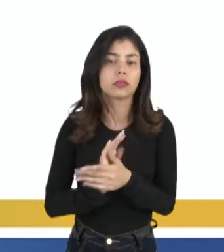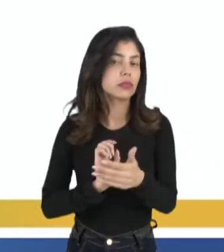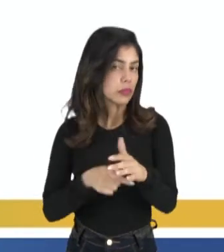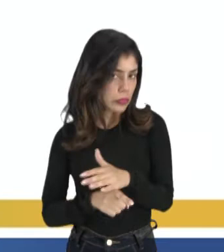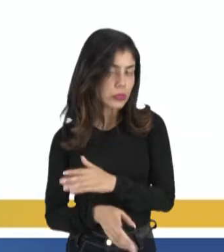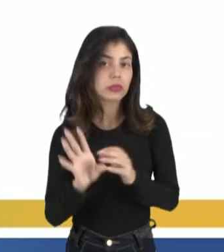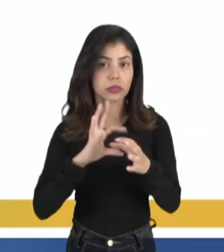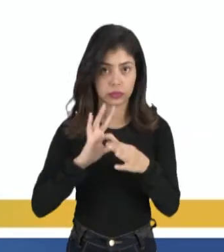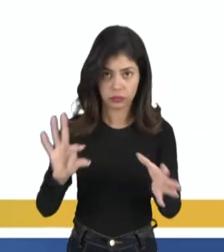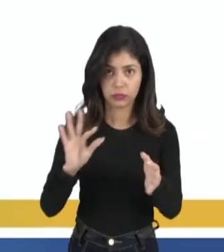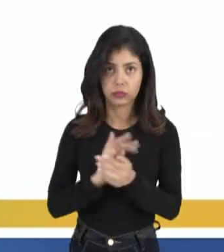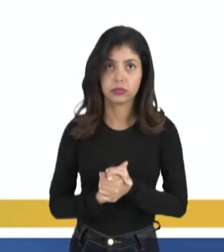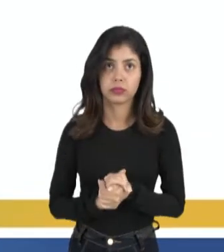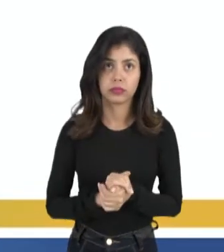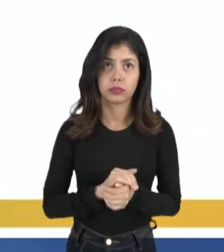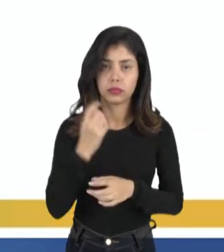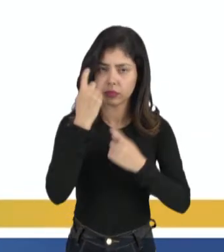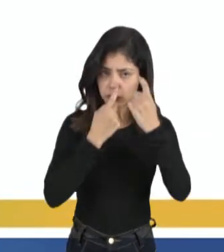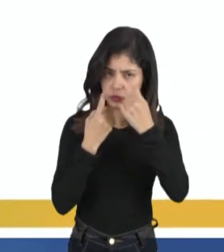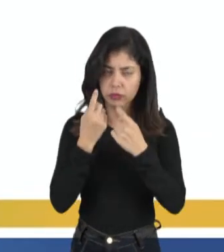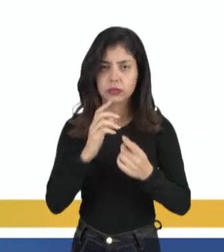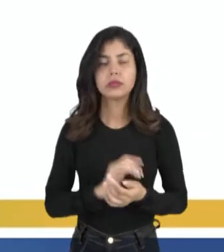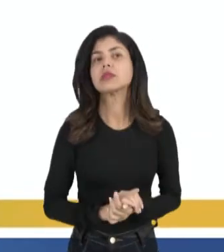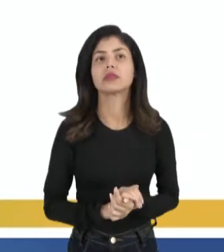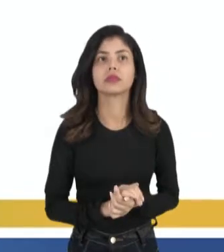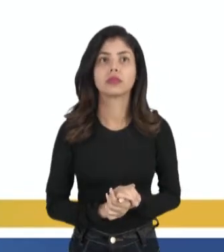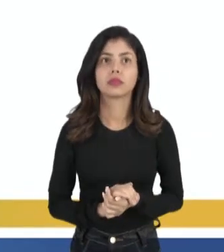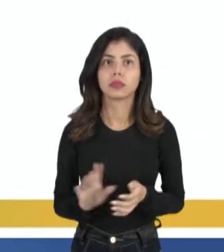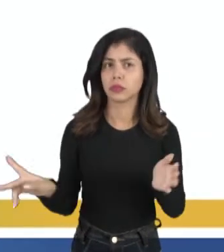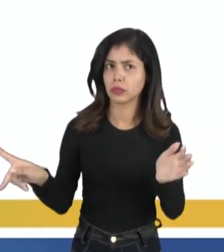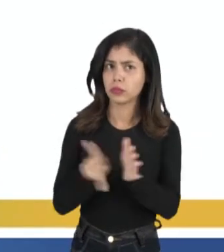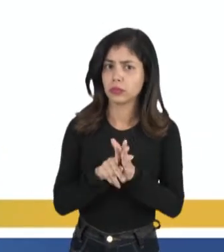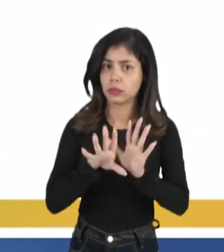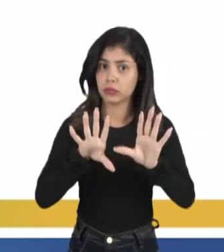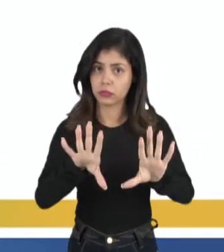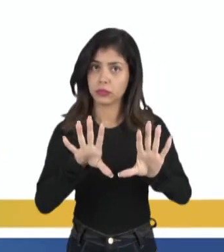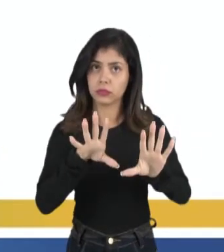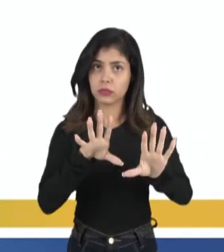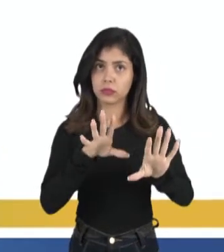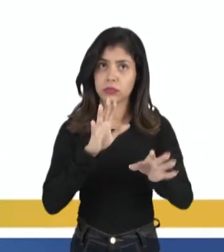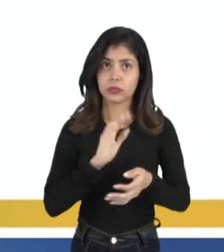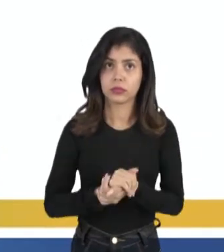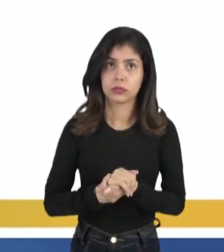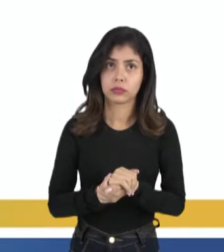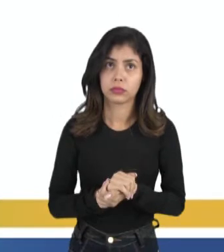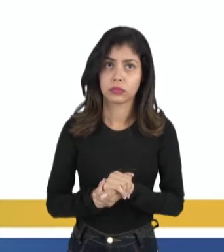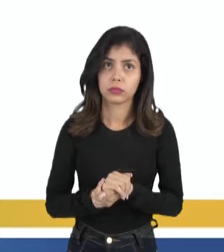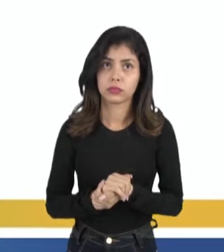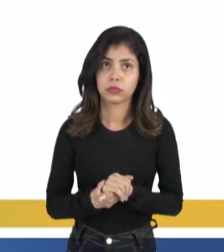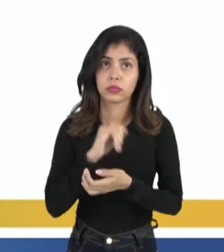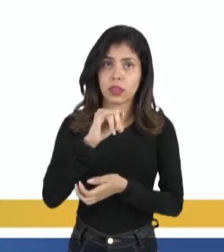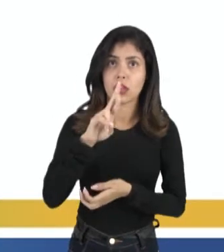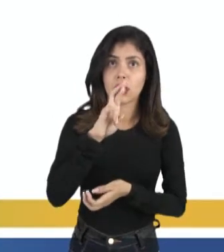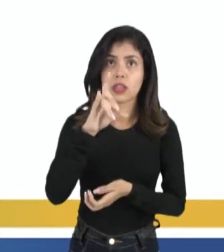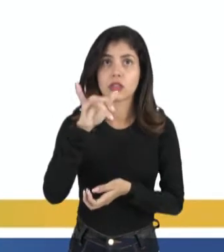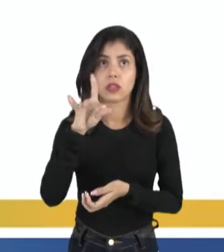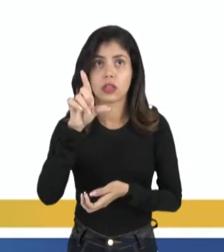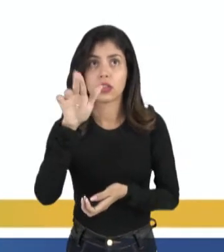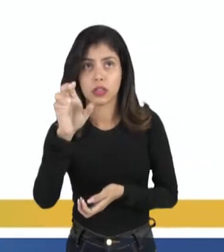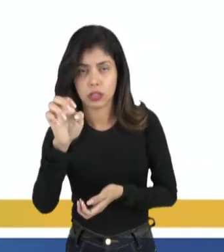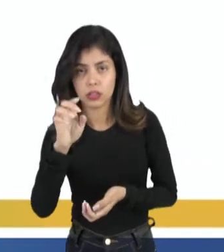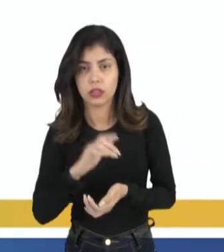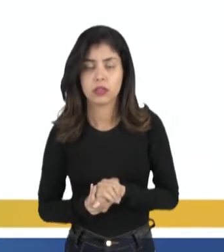dentro da Liberdade da sua expressão no absurdo né e na irracionalidade